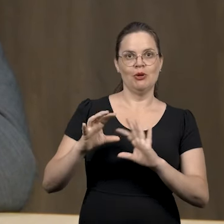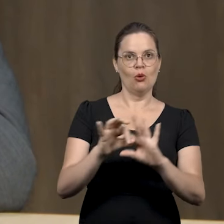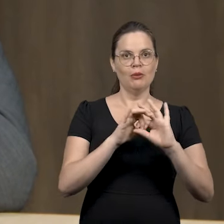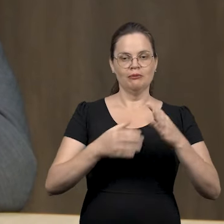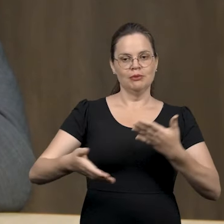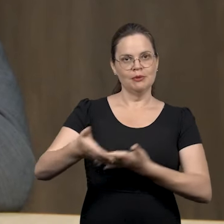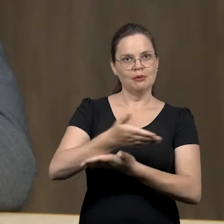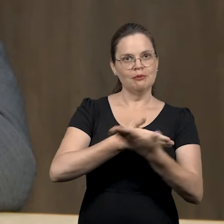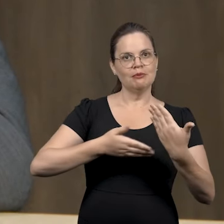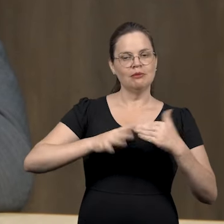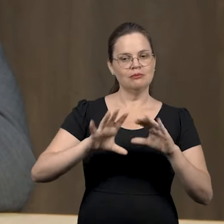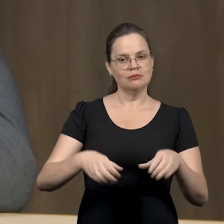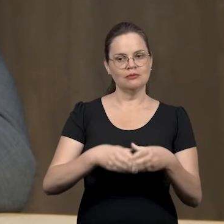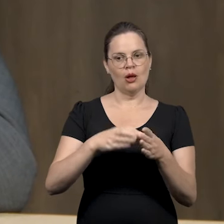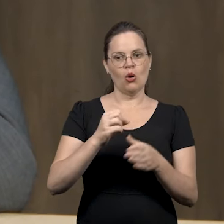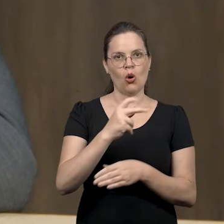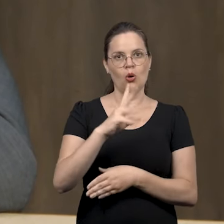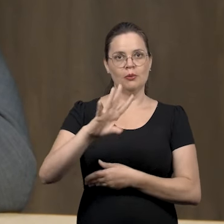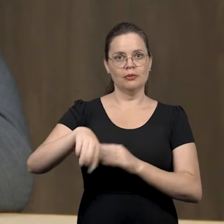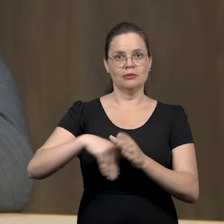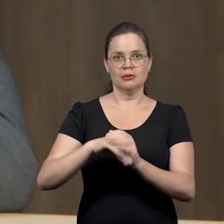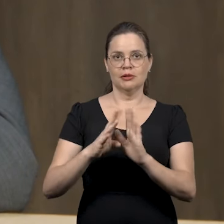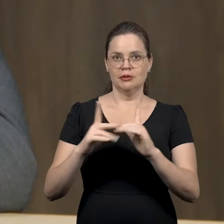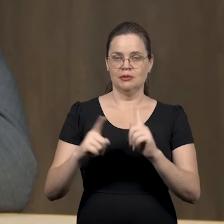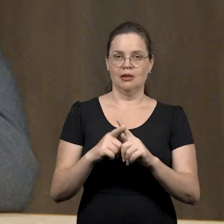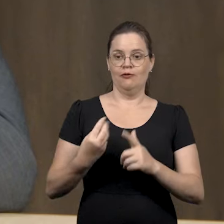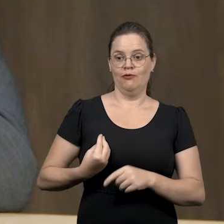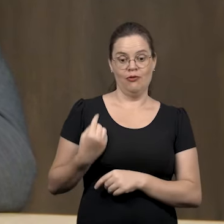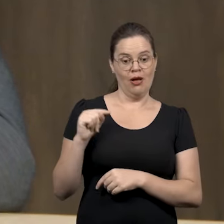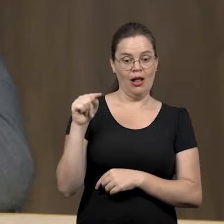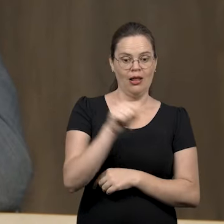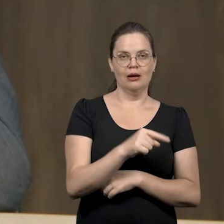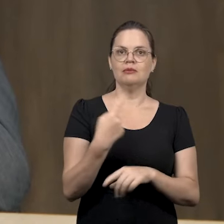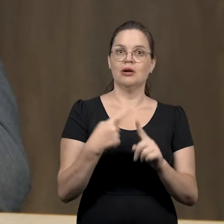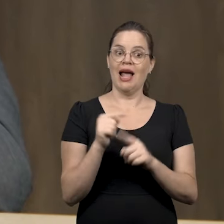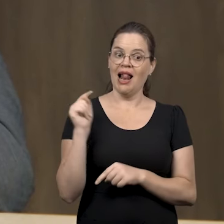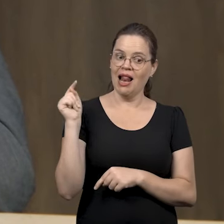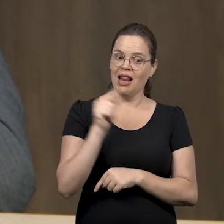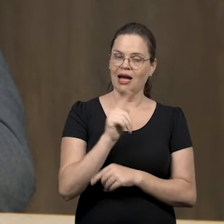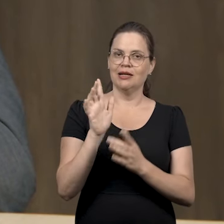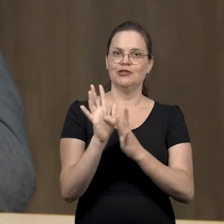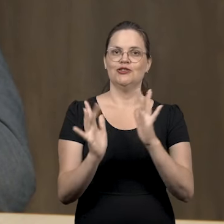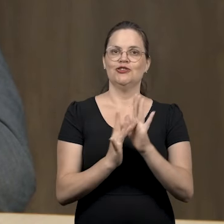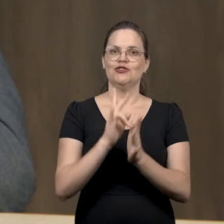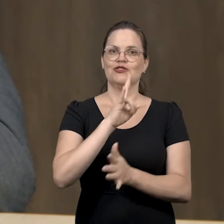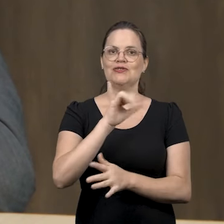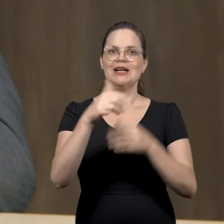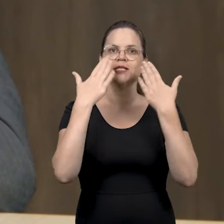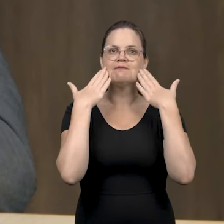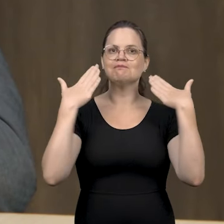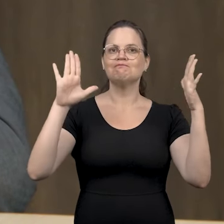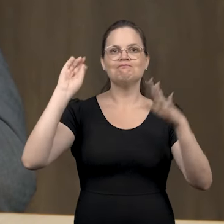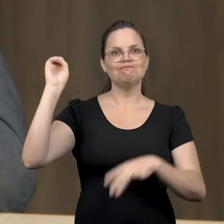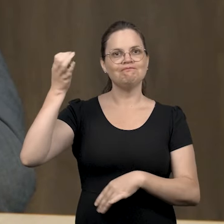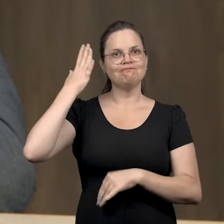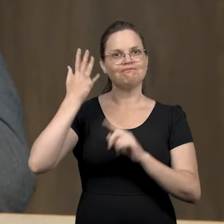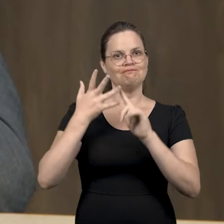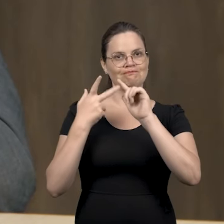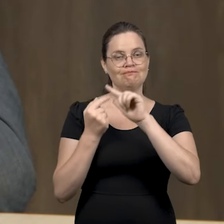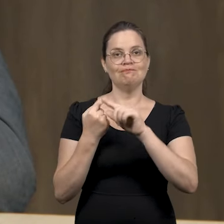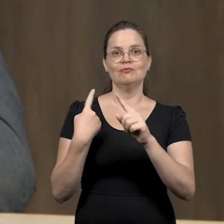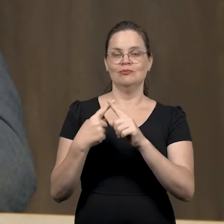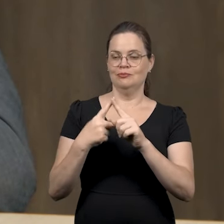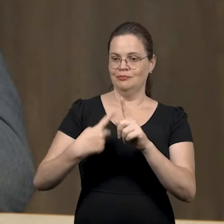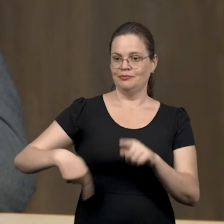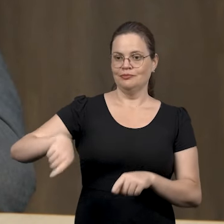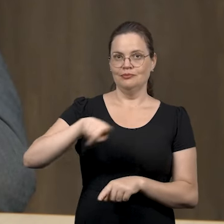vivendo na comunhão da igreja, na comunhão do corpo. Porque nós temos aprendido que nós somos um